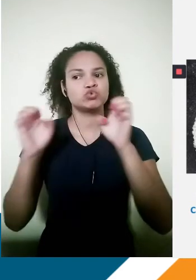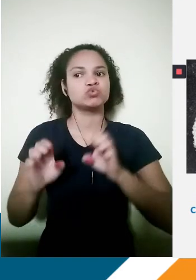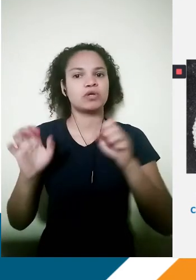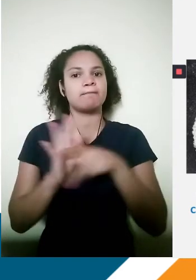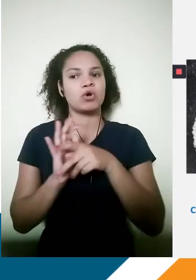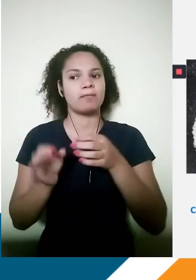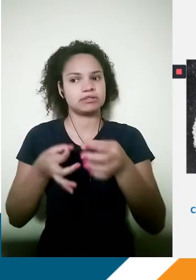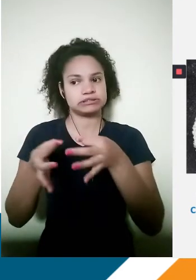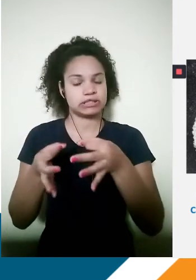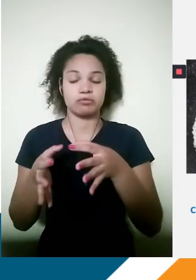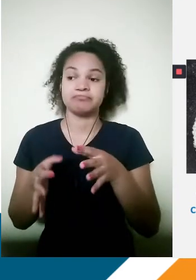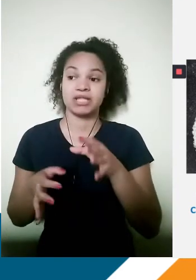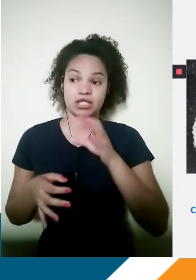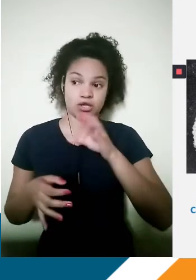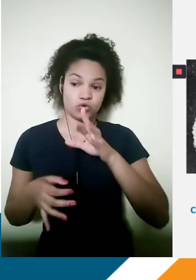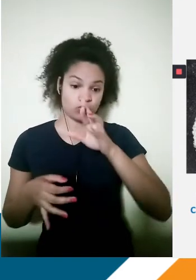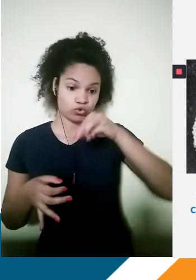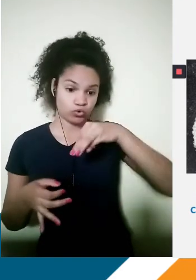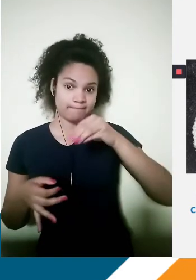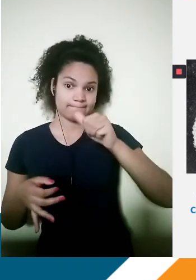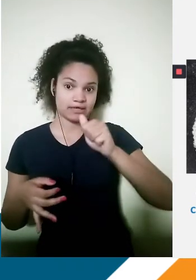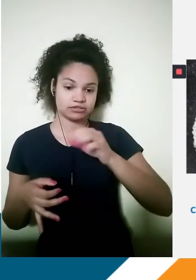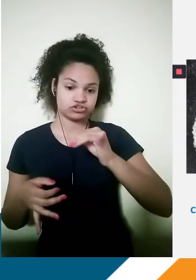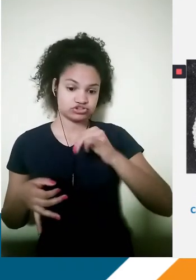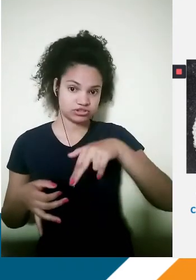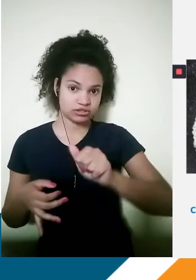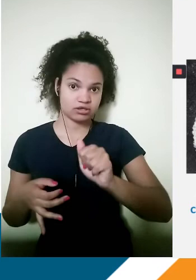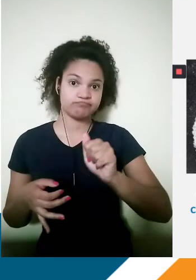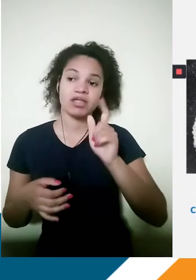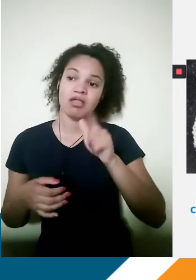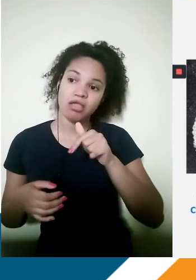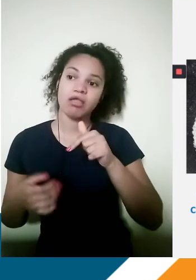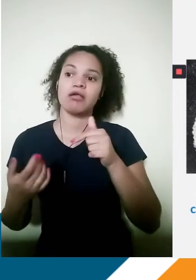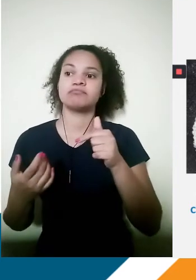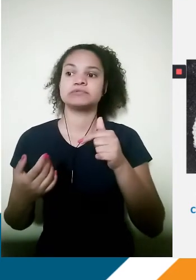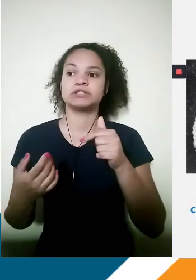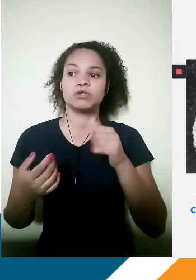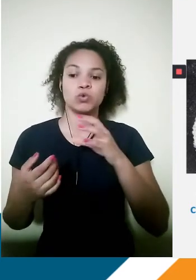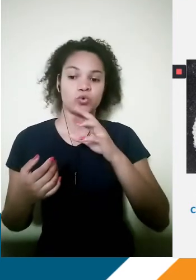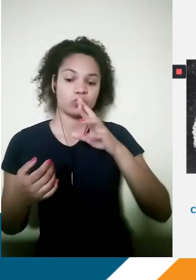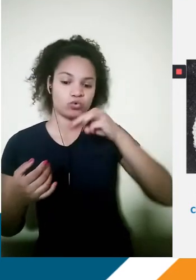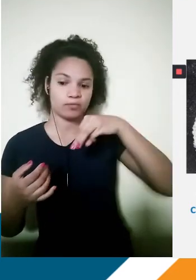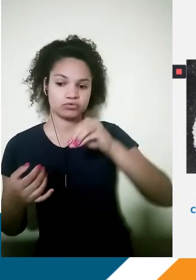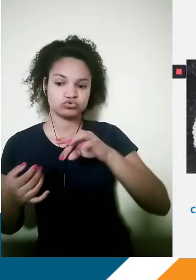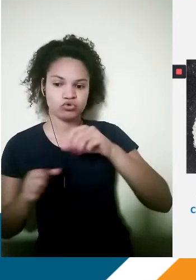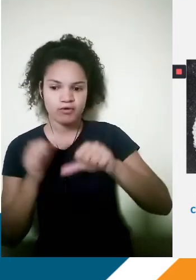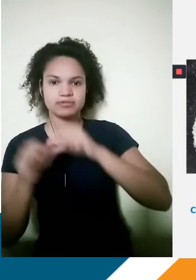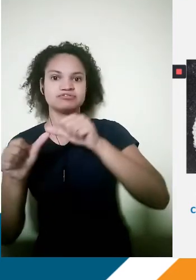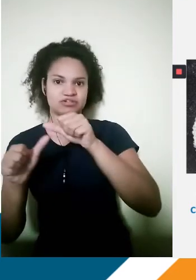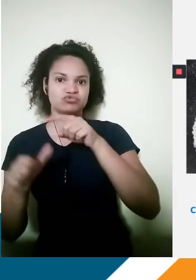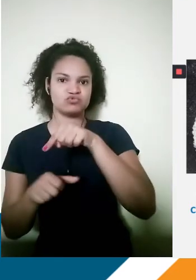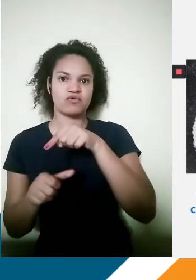E a cromatina se forma, se transforma, se condensa em um cromossomo no momento da divisão celular.